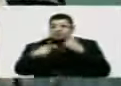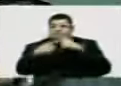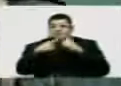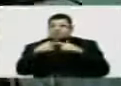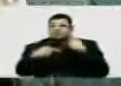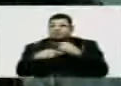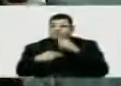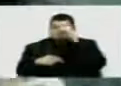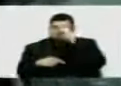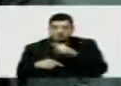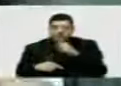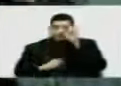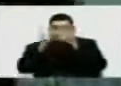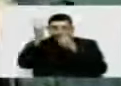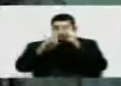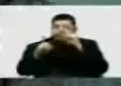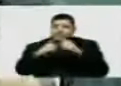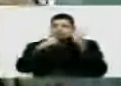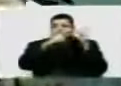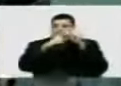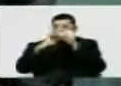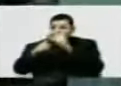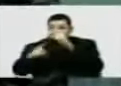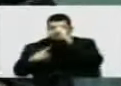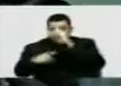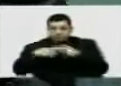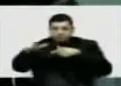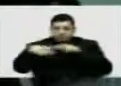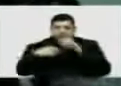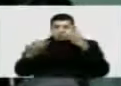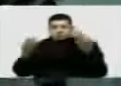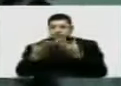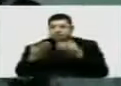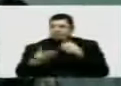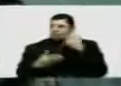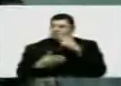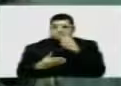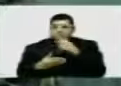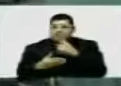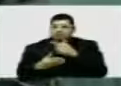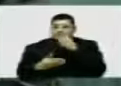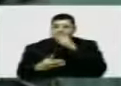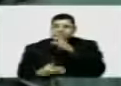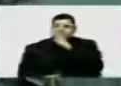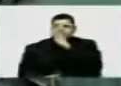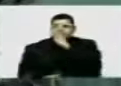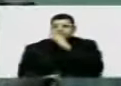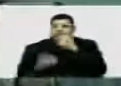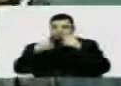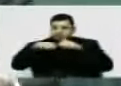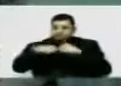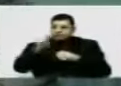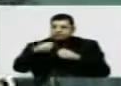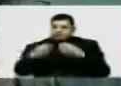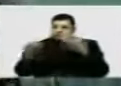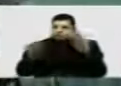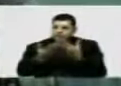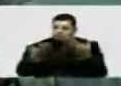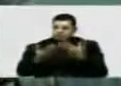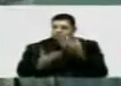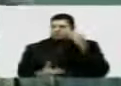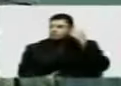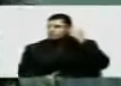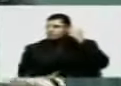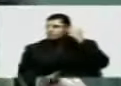até porque nós somos julgados por gestos, palavras, atitudes, e nesse momento nós não podemos ficar calados. Precisamos,